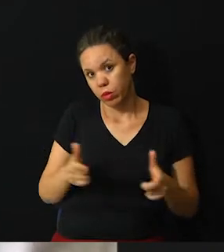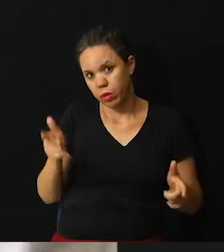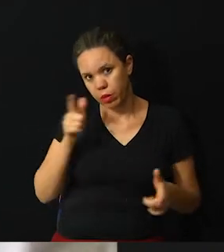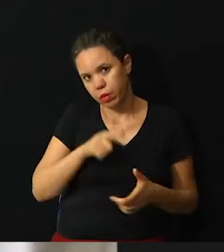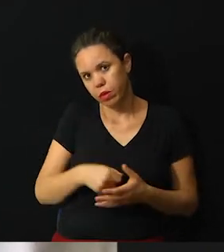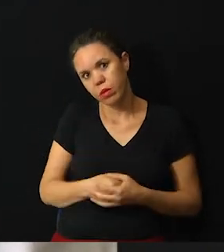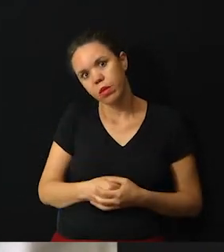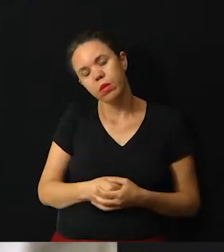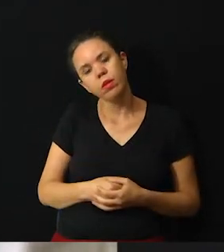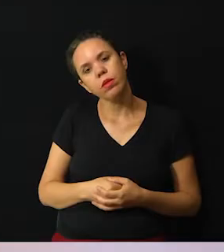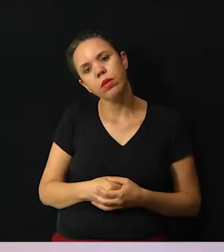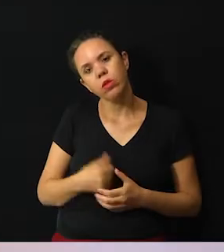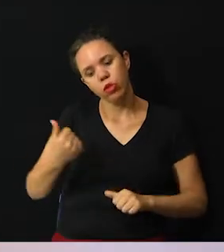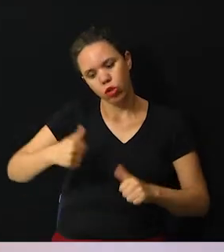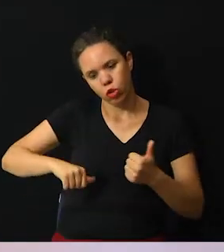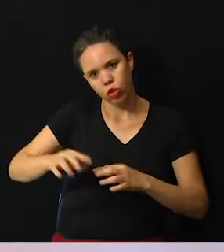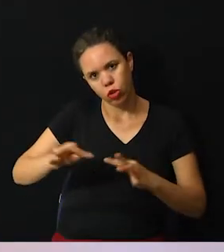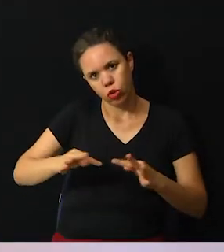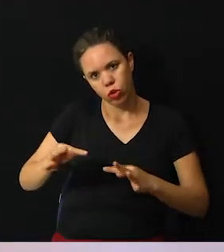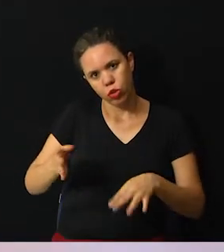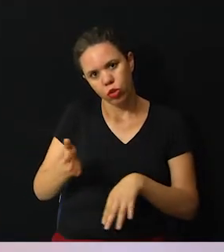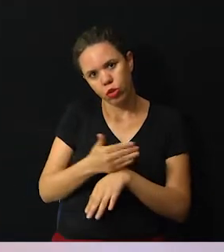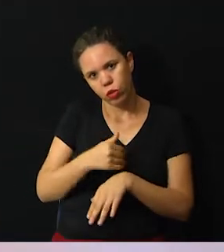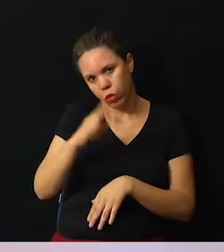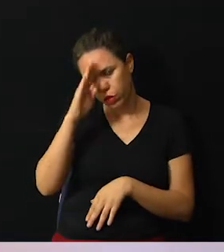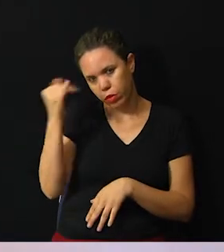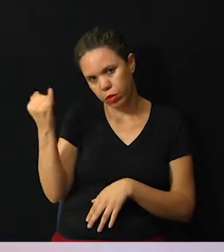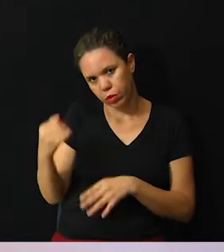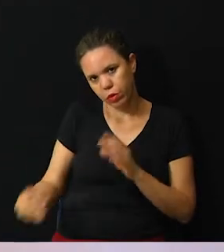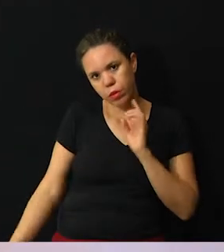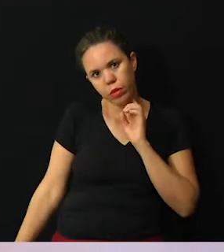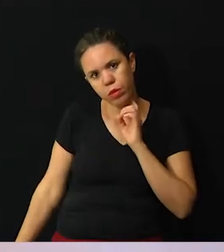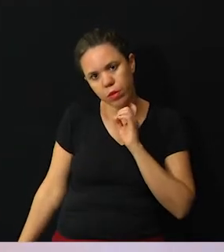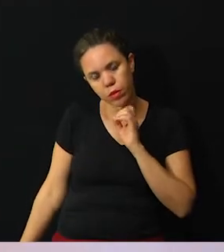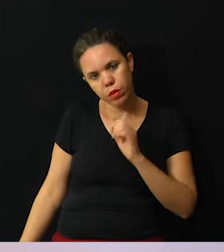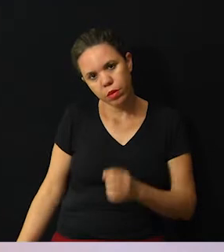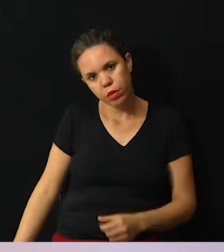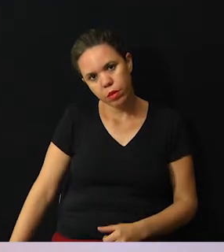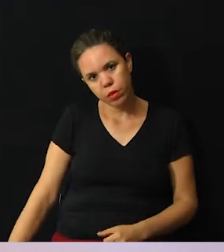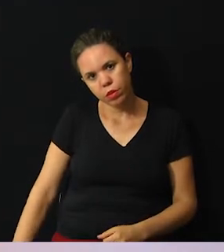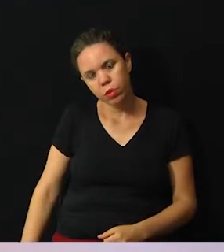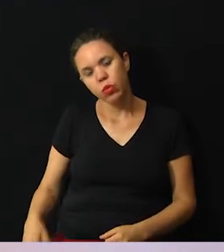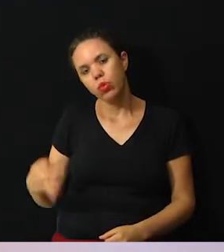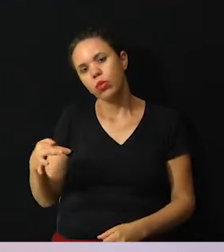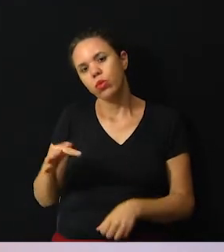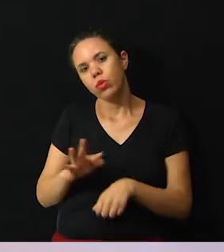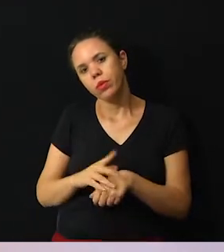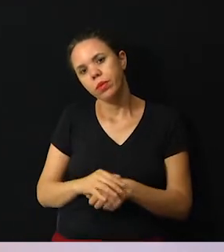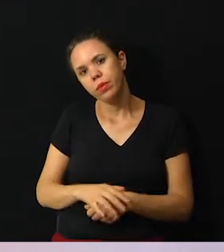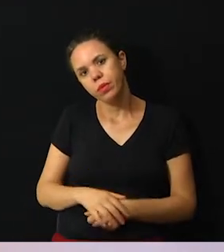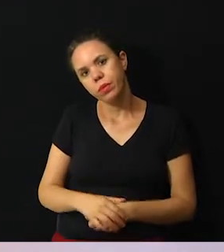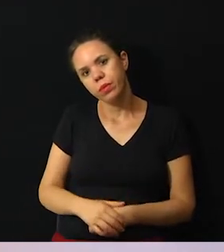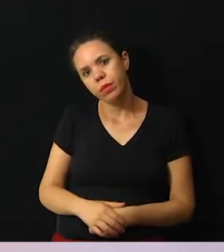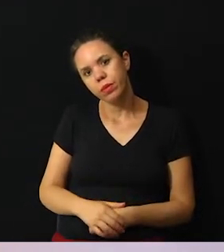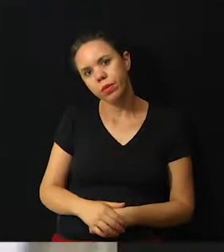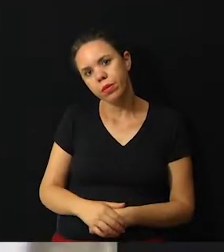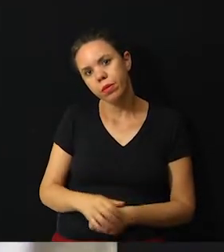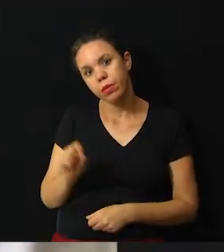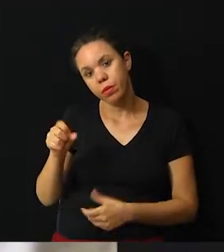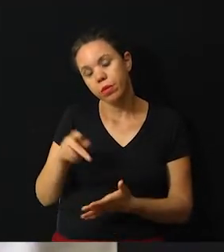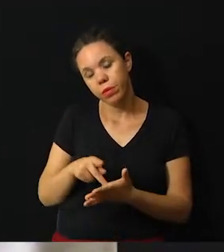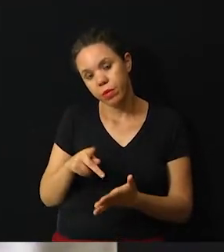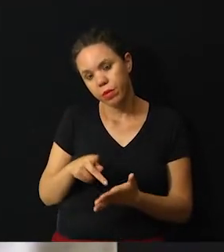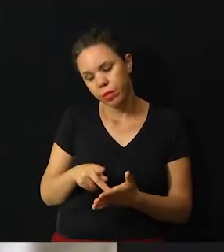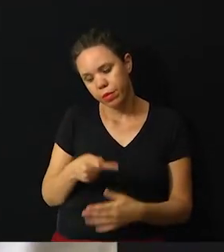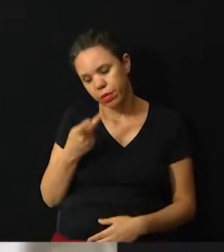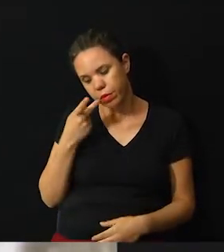maioria consegue. o diagnóstico precoce também é fundamental quando a gente se fala aí de qualquer doença, né? Sim,